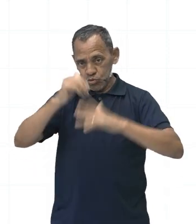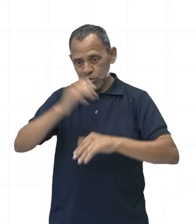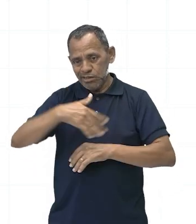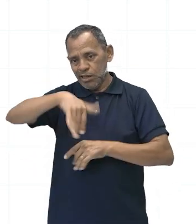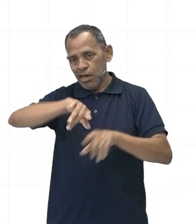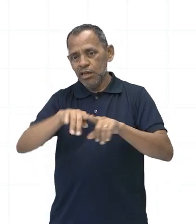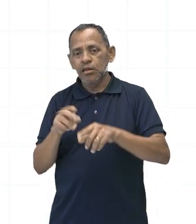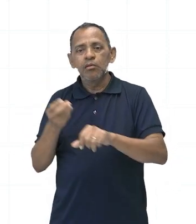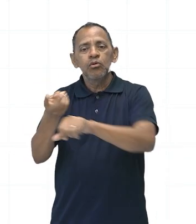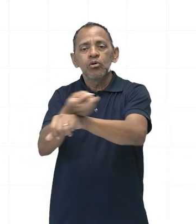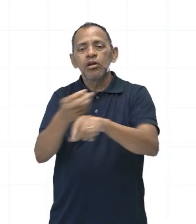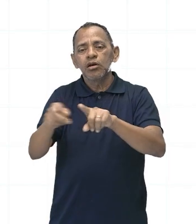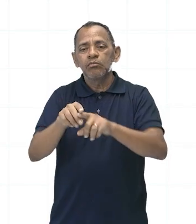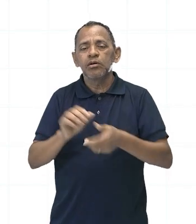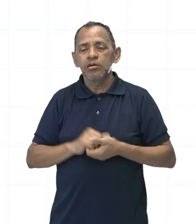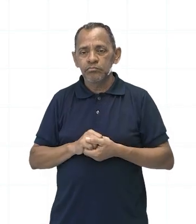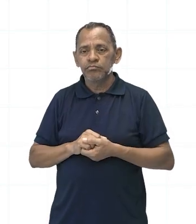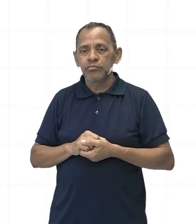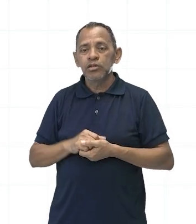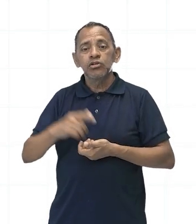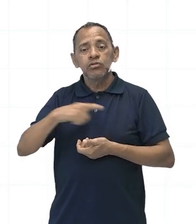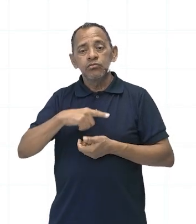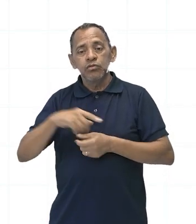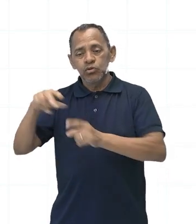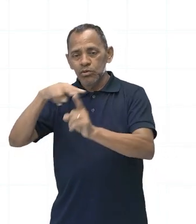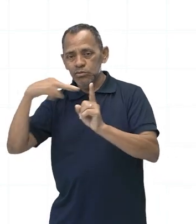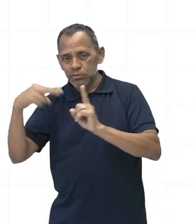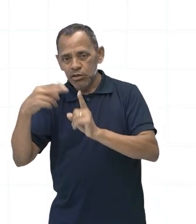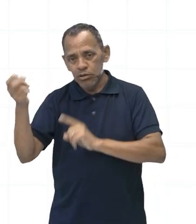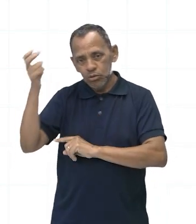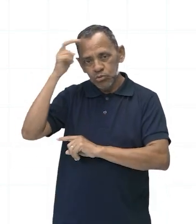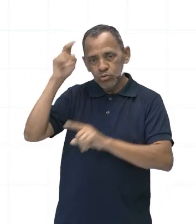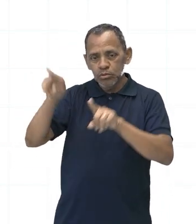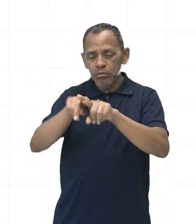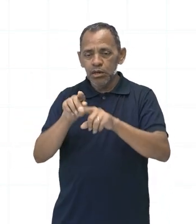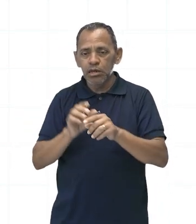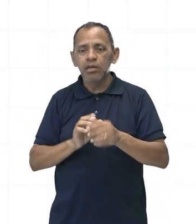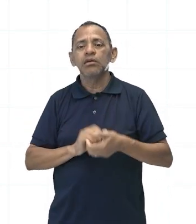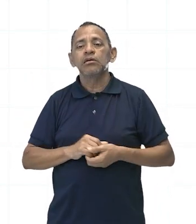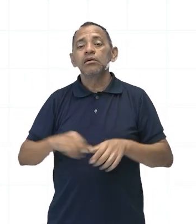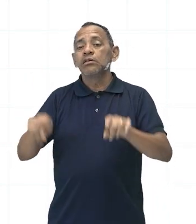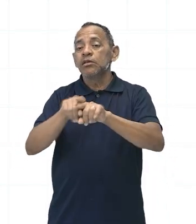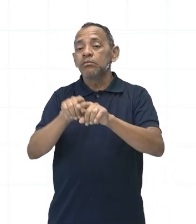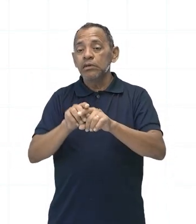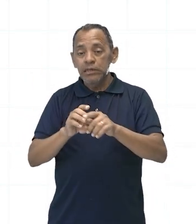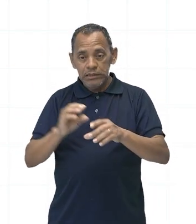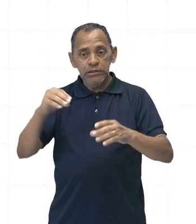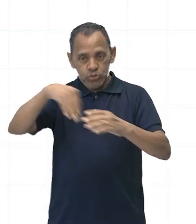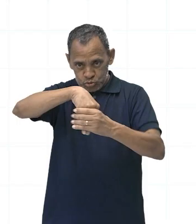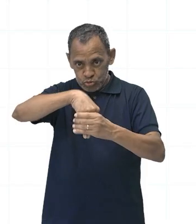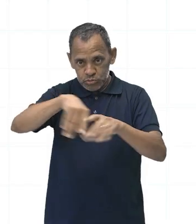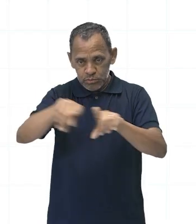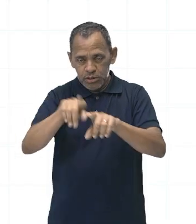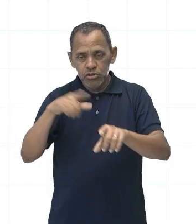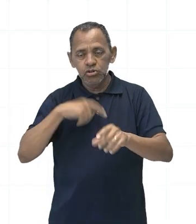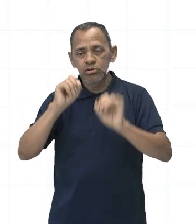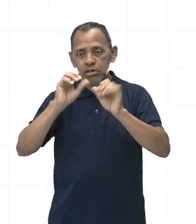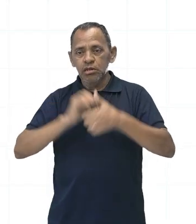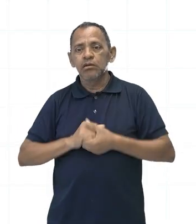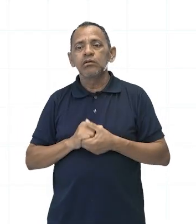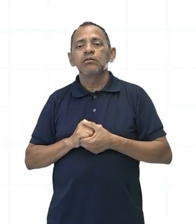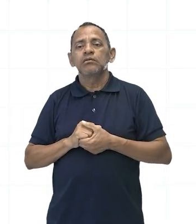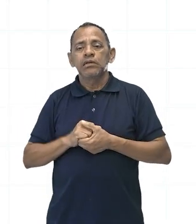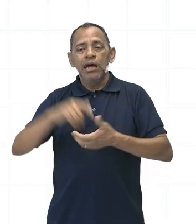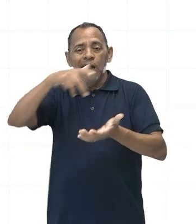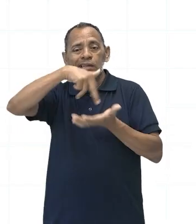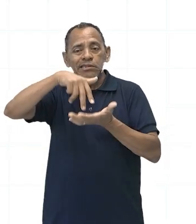trouxeram muitos aspectos de sua cultura, entre elas a dança moderna. Então, vocês percebam aí a questão do